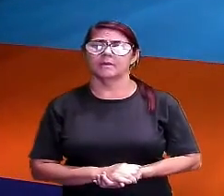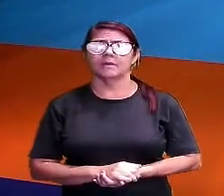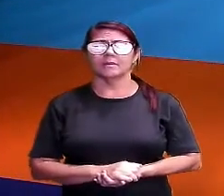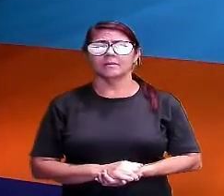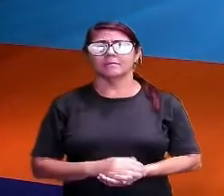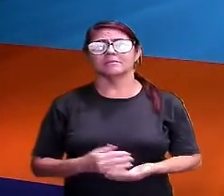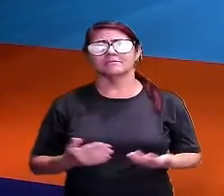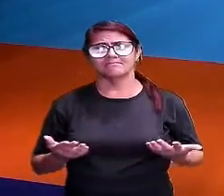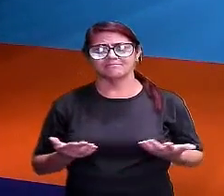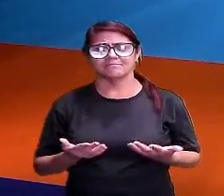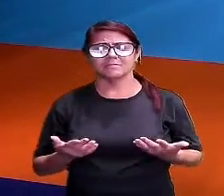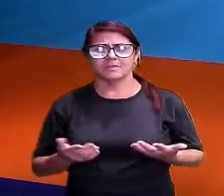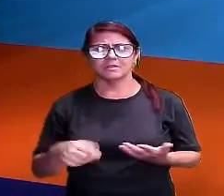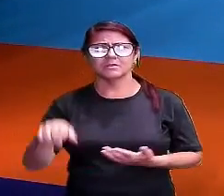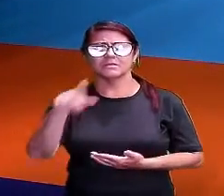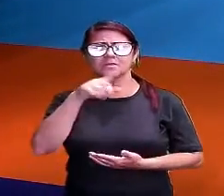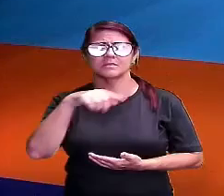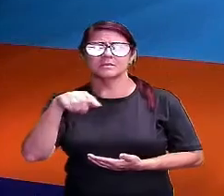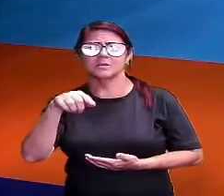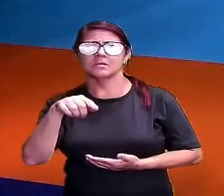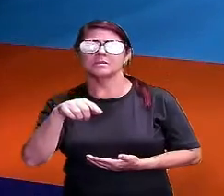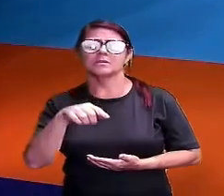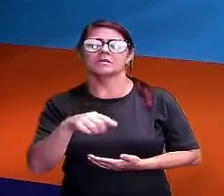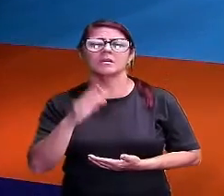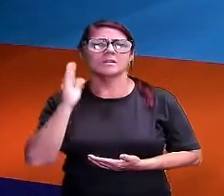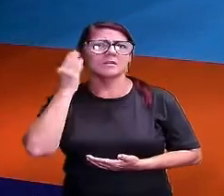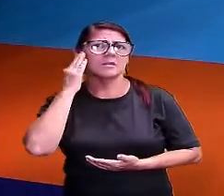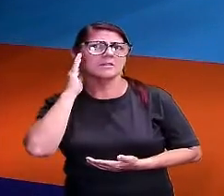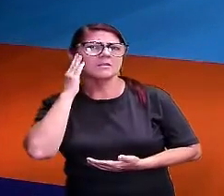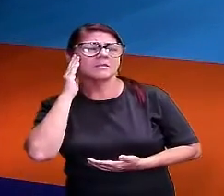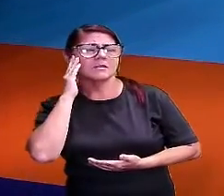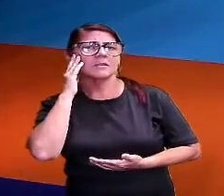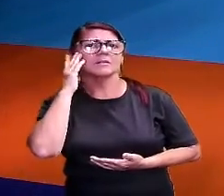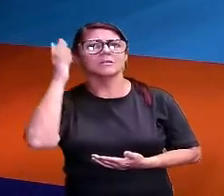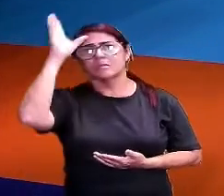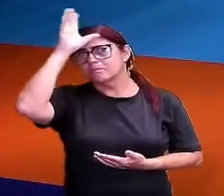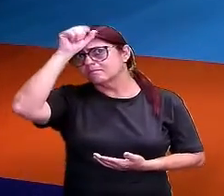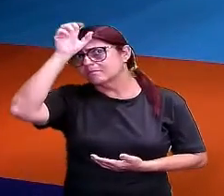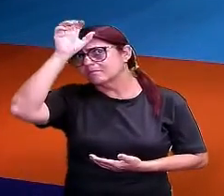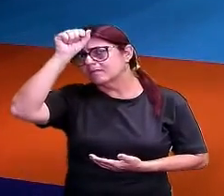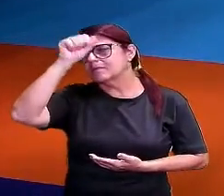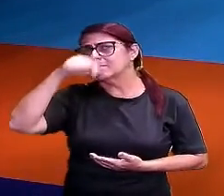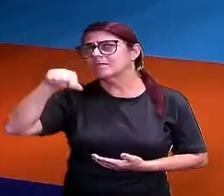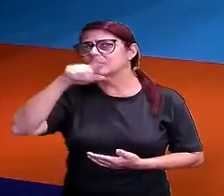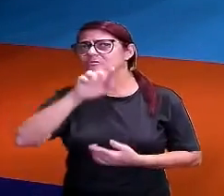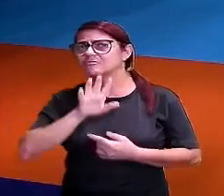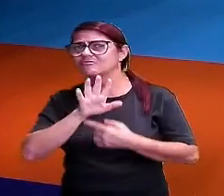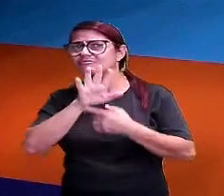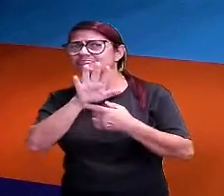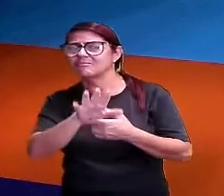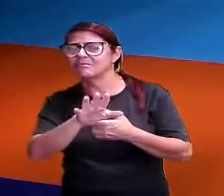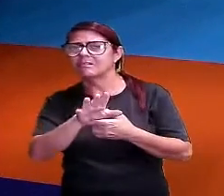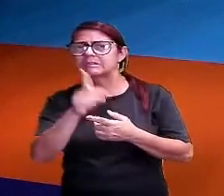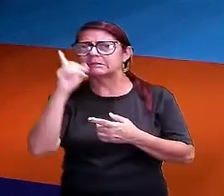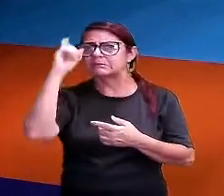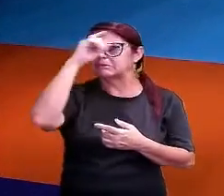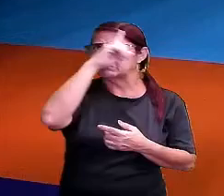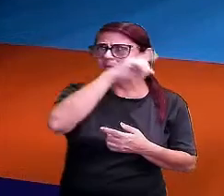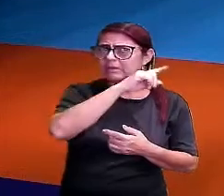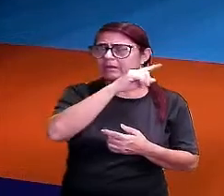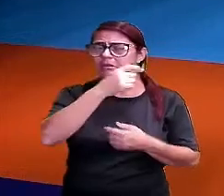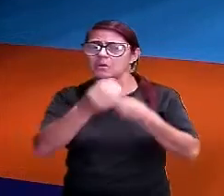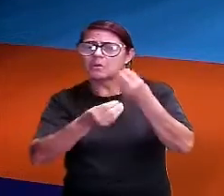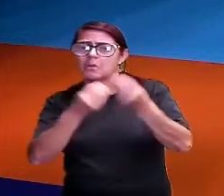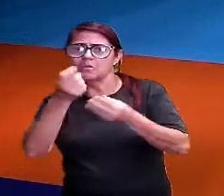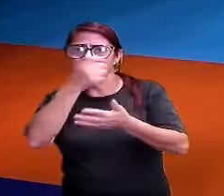isso, pessoal. Espero que vocês tenham compreendido, espero ter ajudado vocês, tá? Nessa dificuldade da